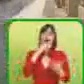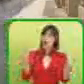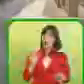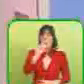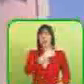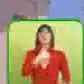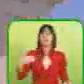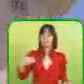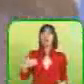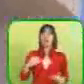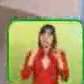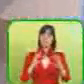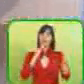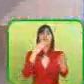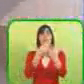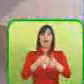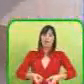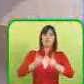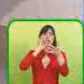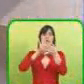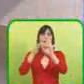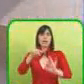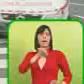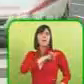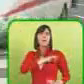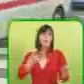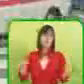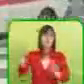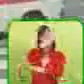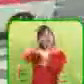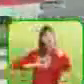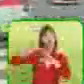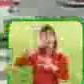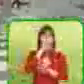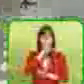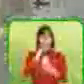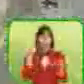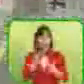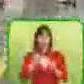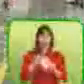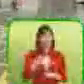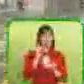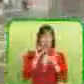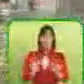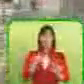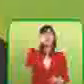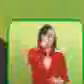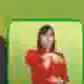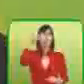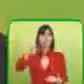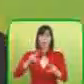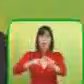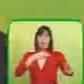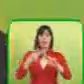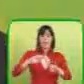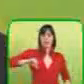ou a saúde foram entregues à lógica privada. Uma Europa, assim, não serve os cidadãos. O